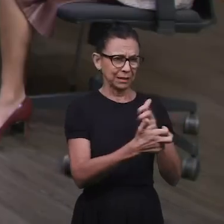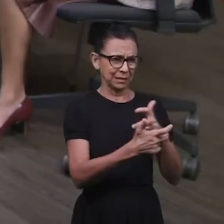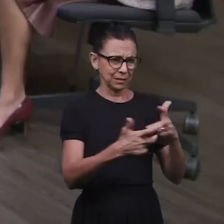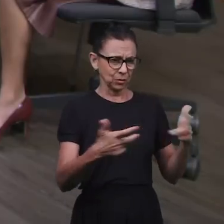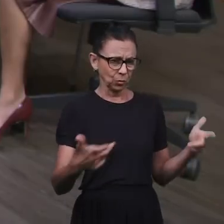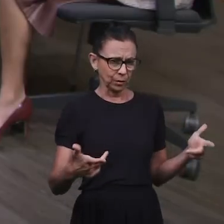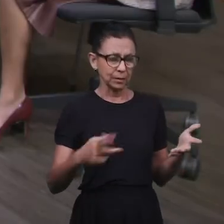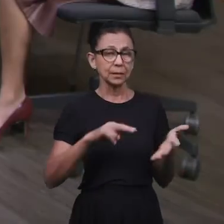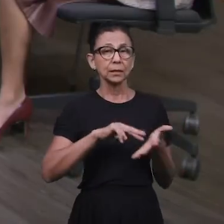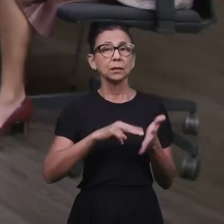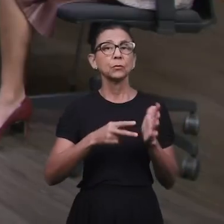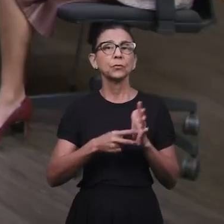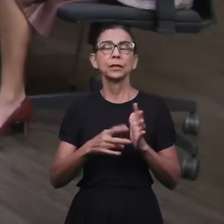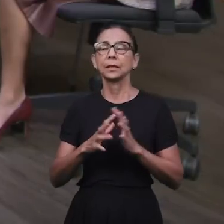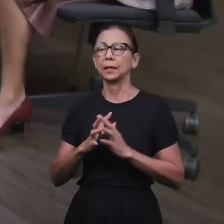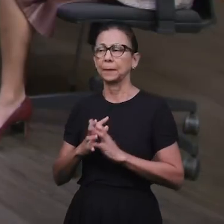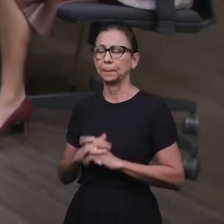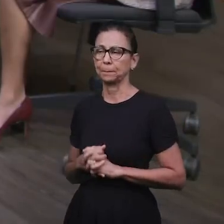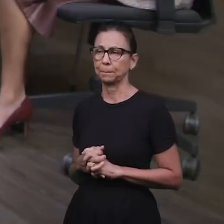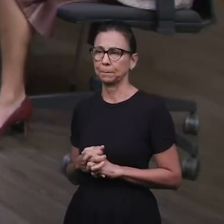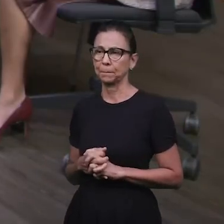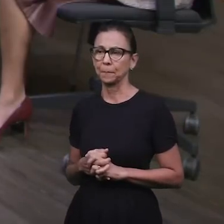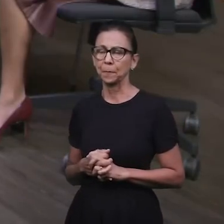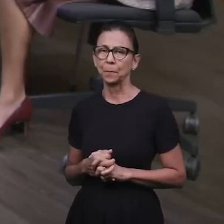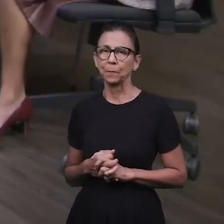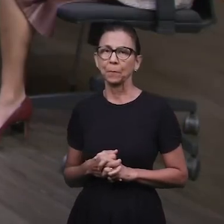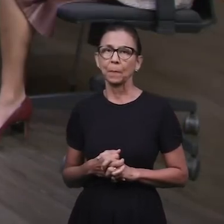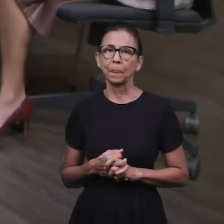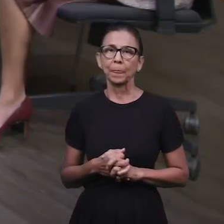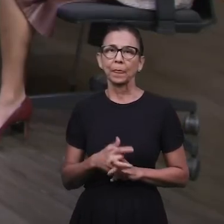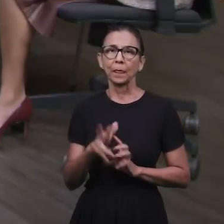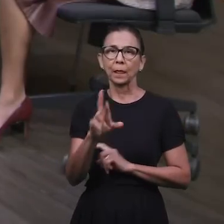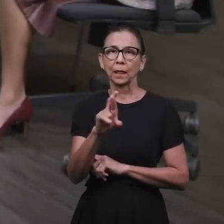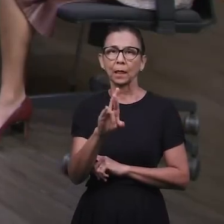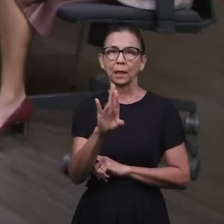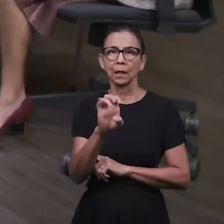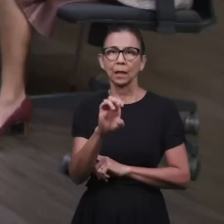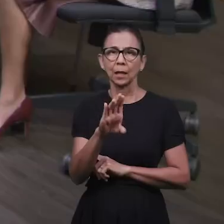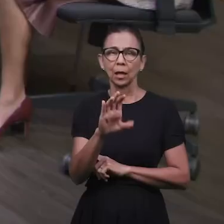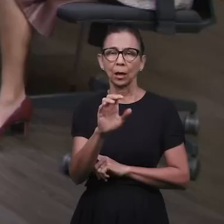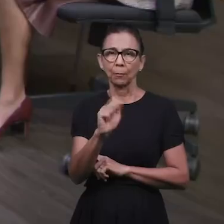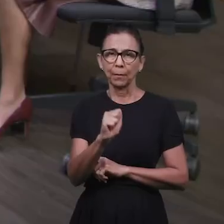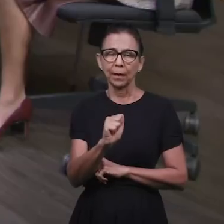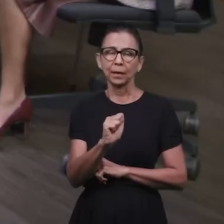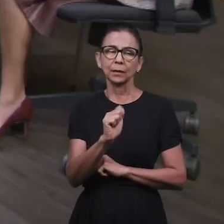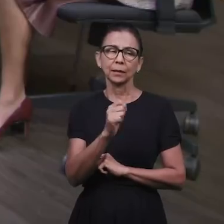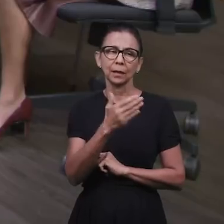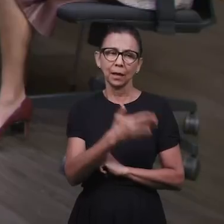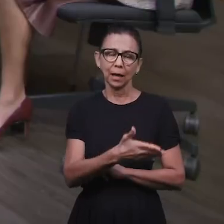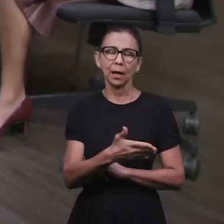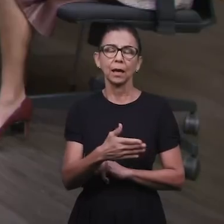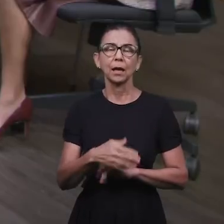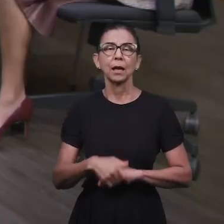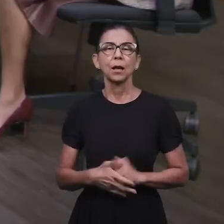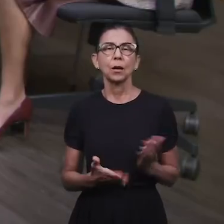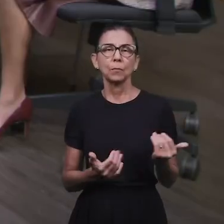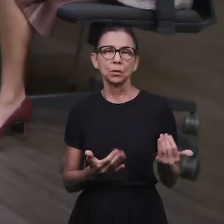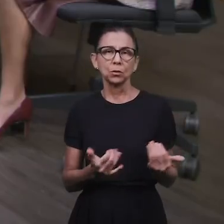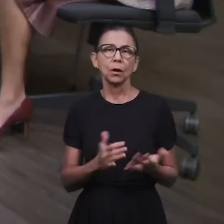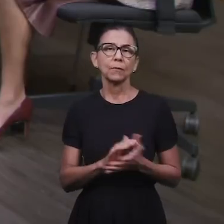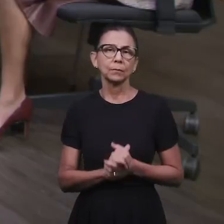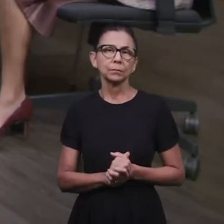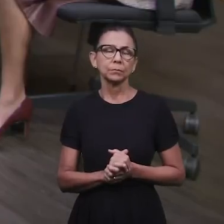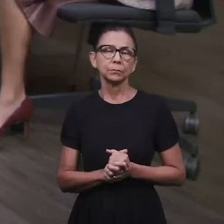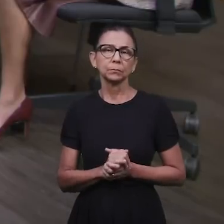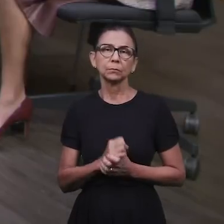ovelha muito querida, até porque é filha do pastor Sérgio, e tivemos a oportunidade de trabalharmos juntos na período de unção